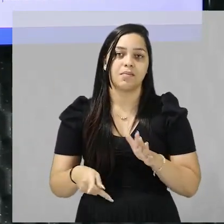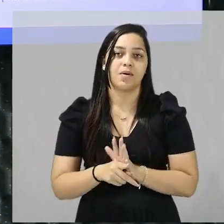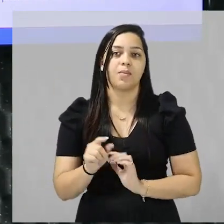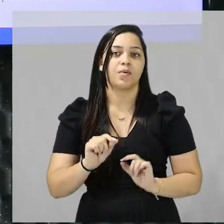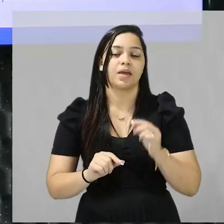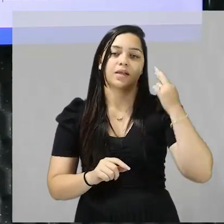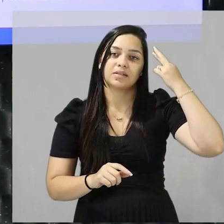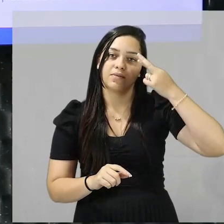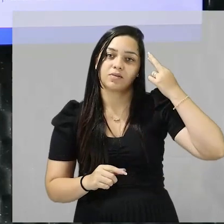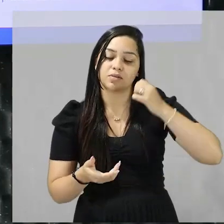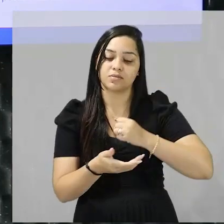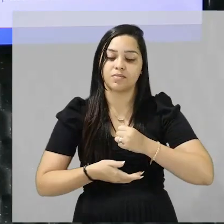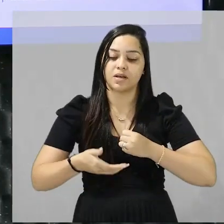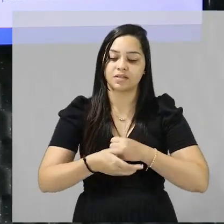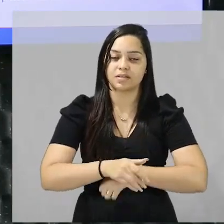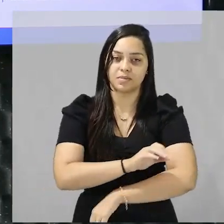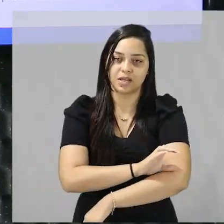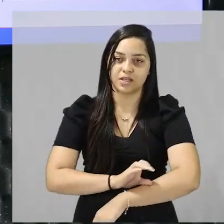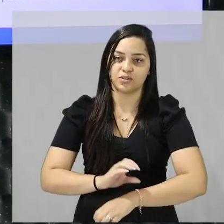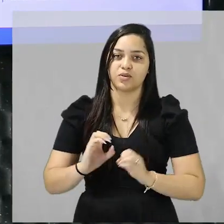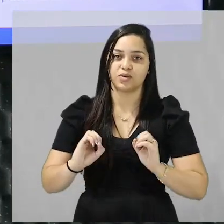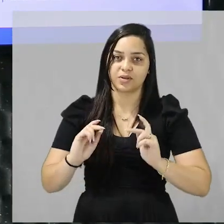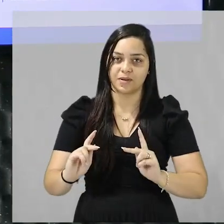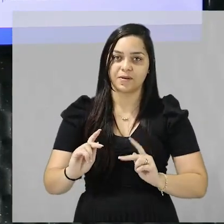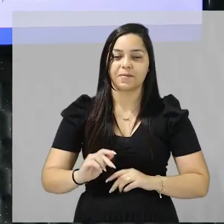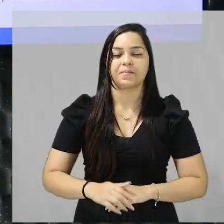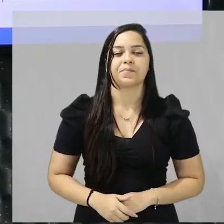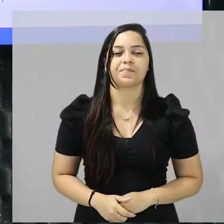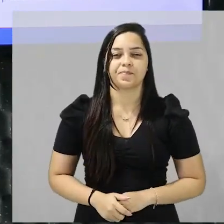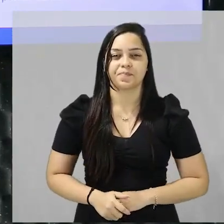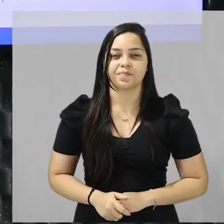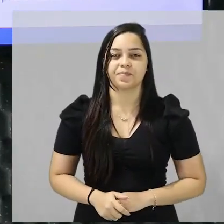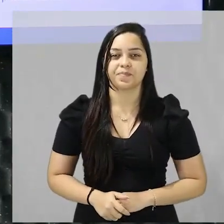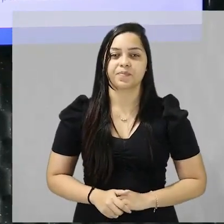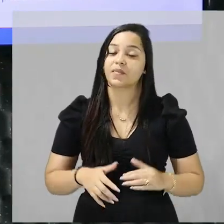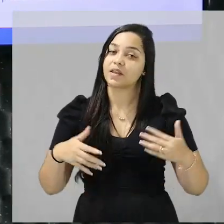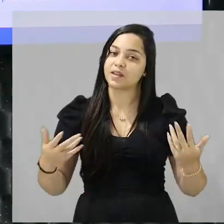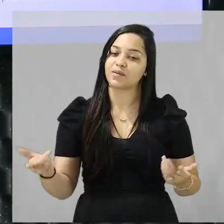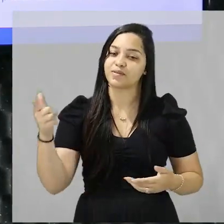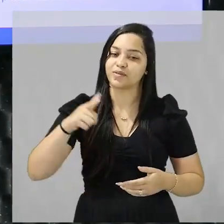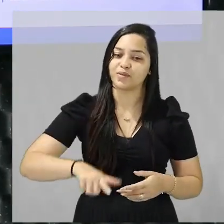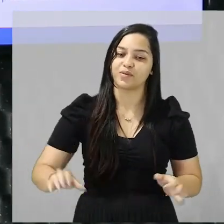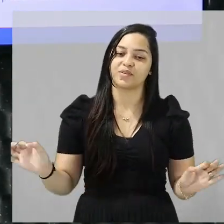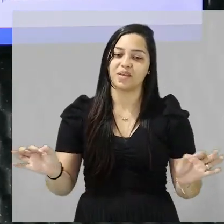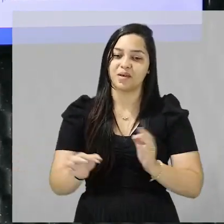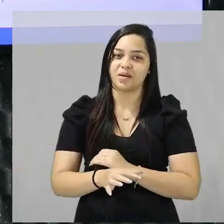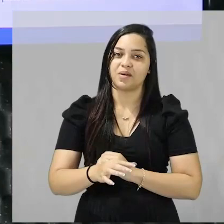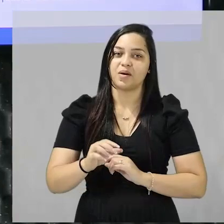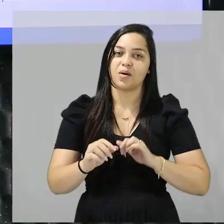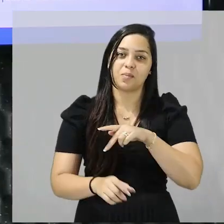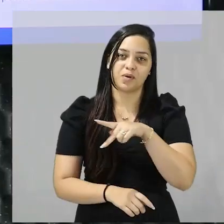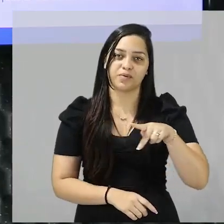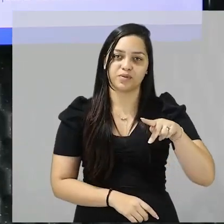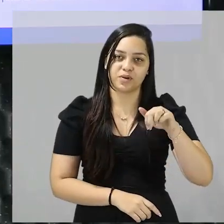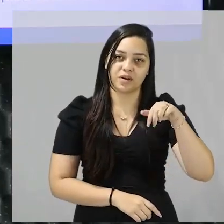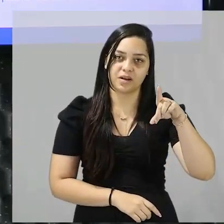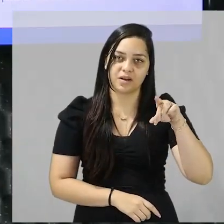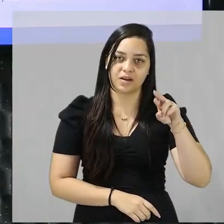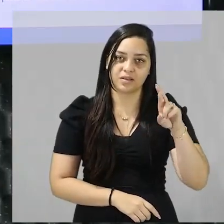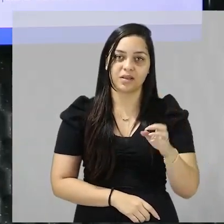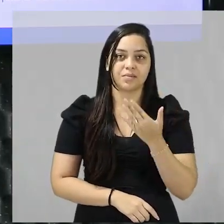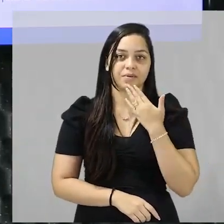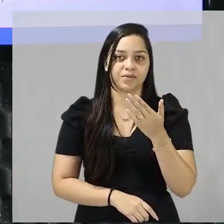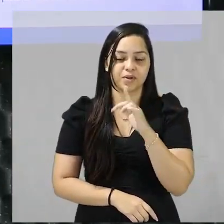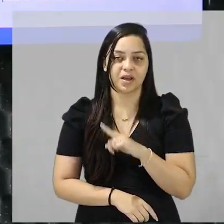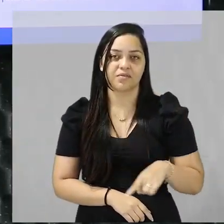aquelas reflexões básicas para a ética. Assinale a letra A, tá? Mais uma vez aqui fica o professor André Luiz, pedindo aos